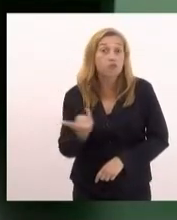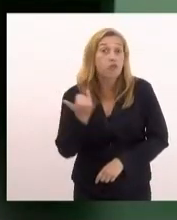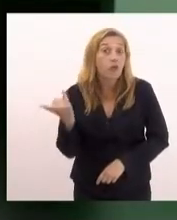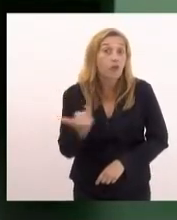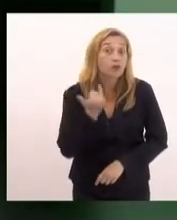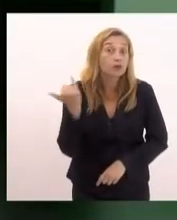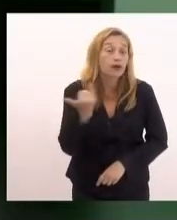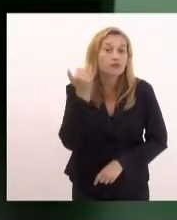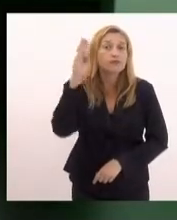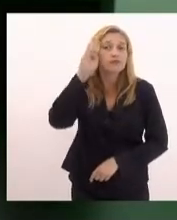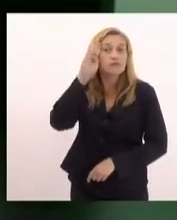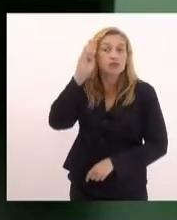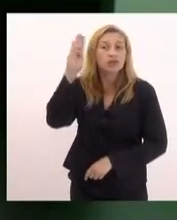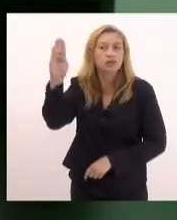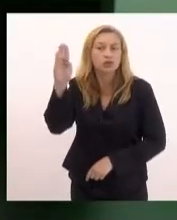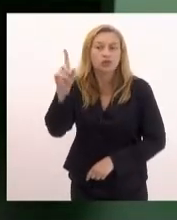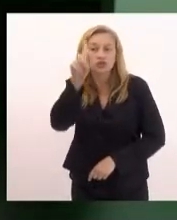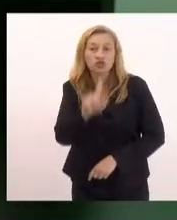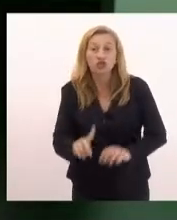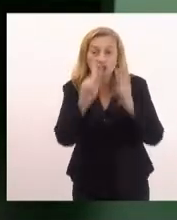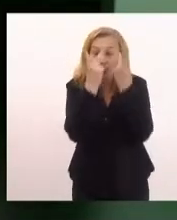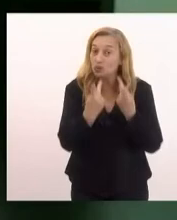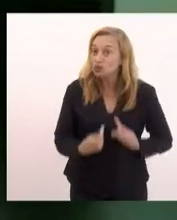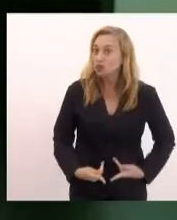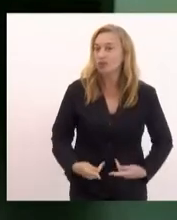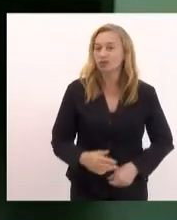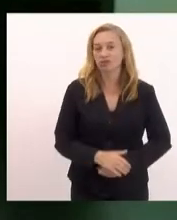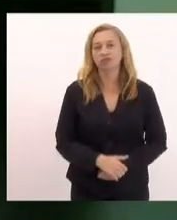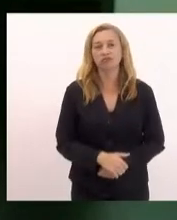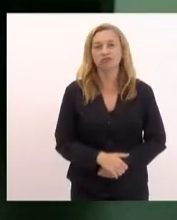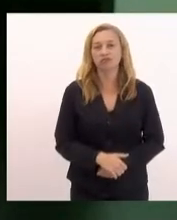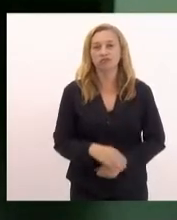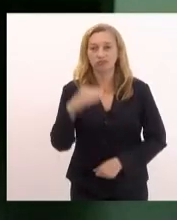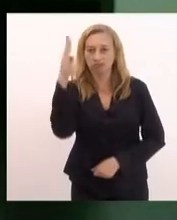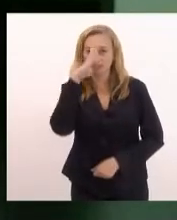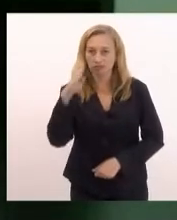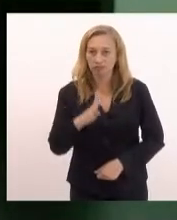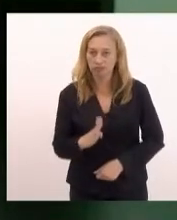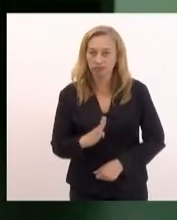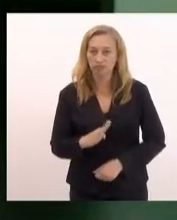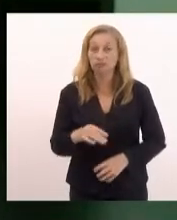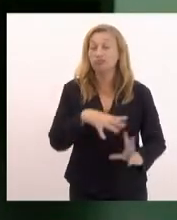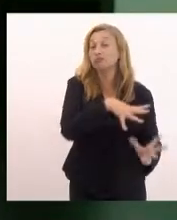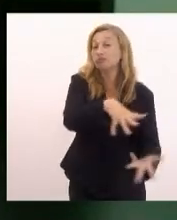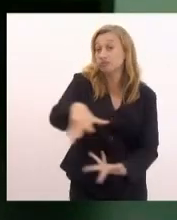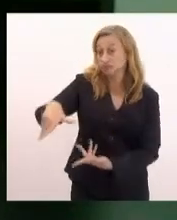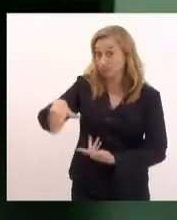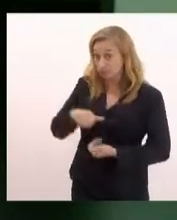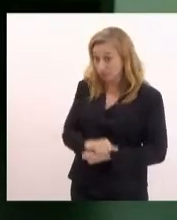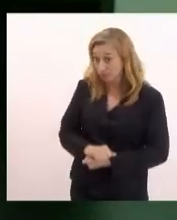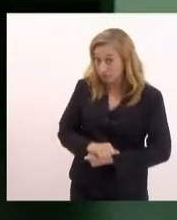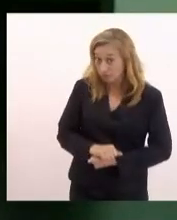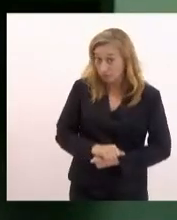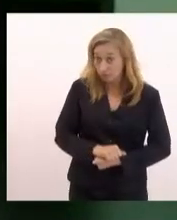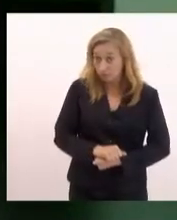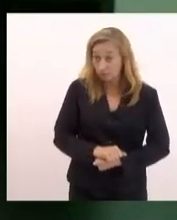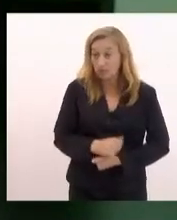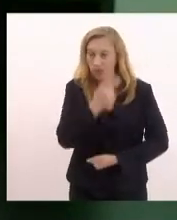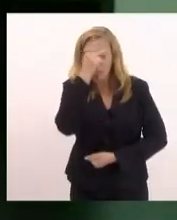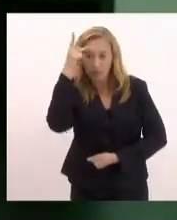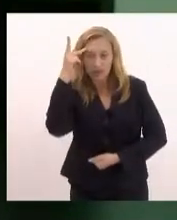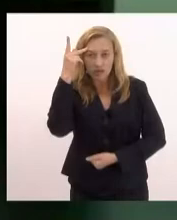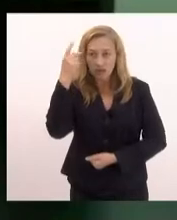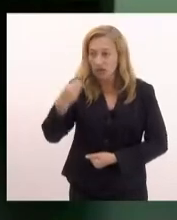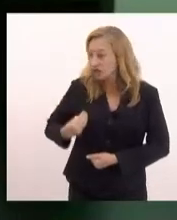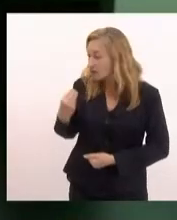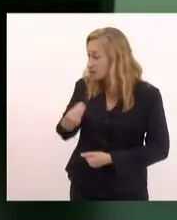importante e fundamental para os direitos humanos do Brasil e do mundo. Uma pessoa cria da favela da